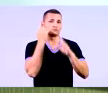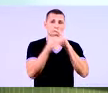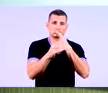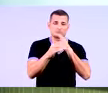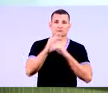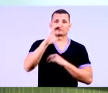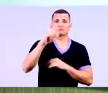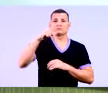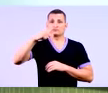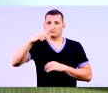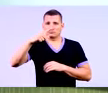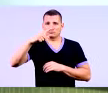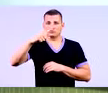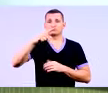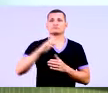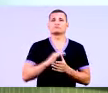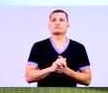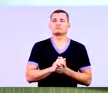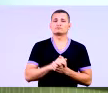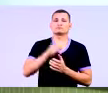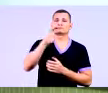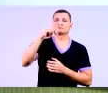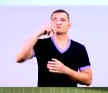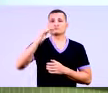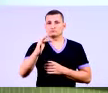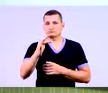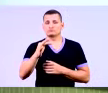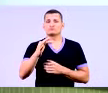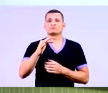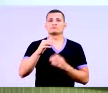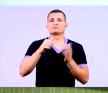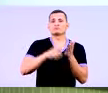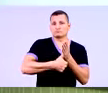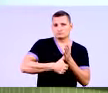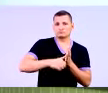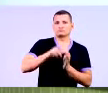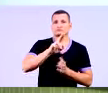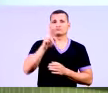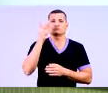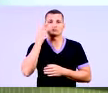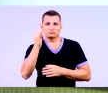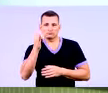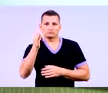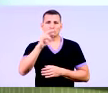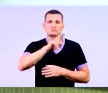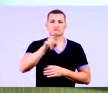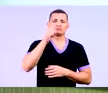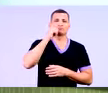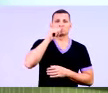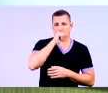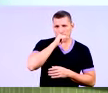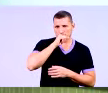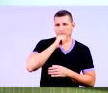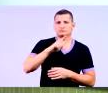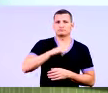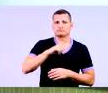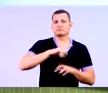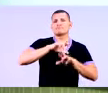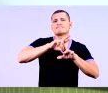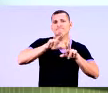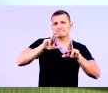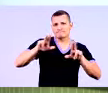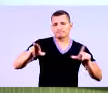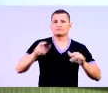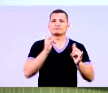sep é é cpf rg e nome do pai mãe enfim são várias informações